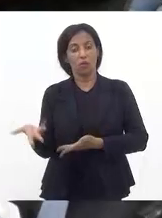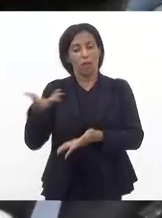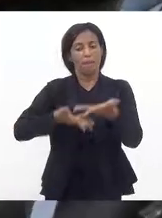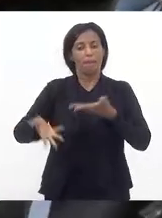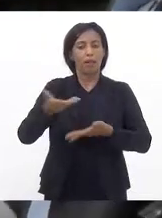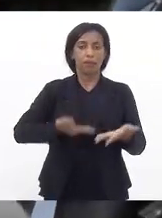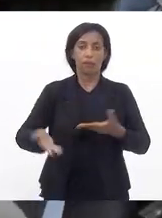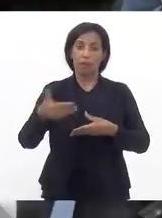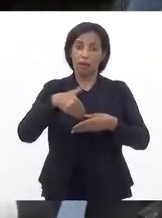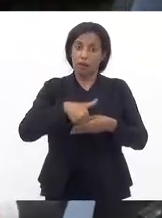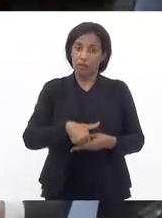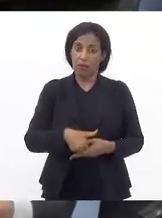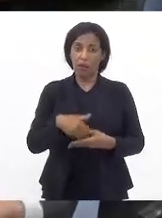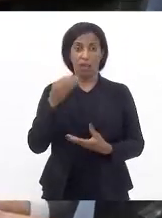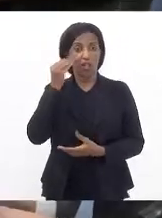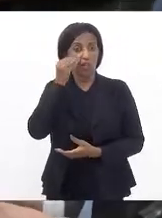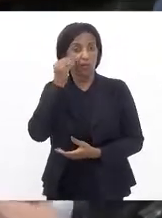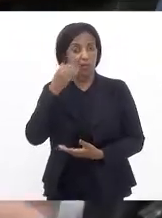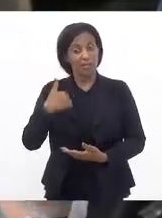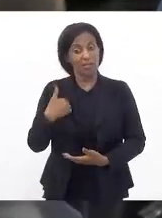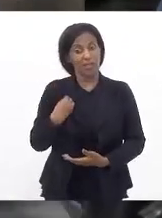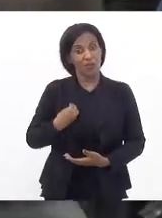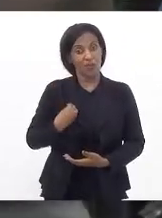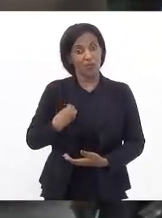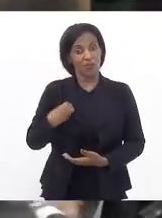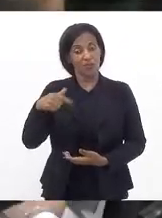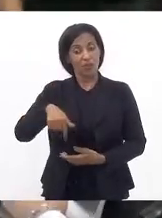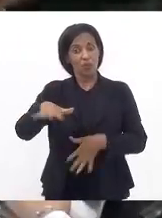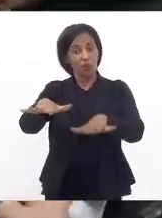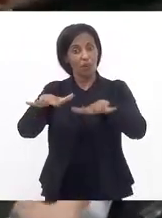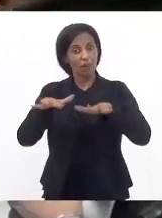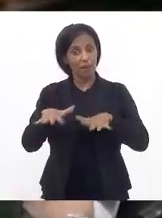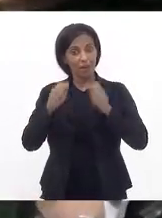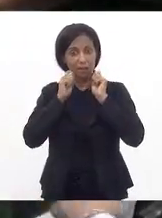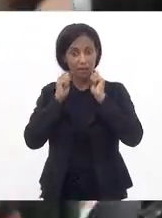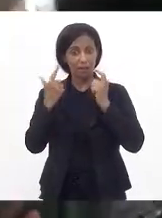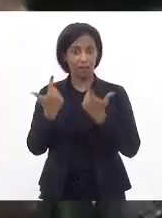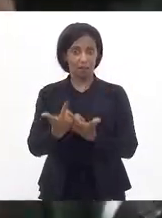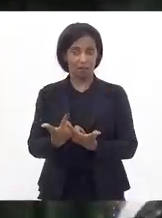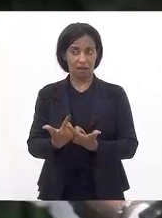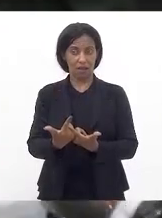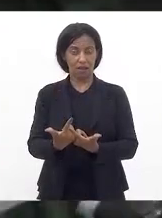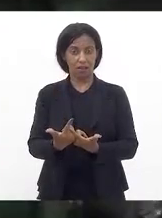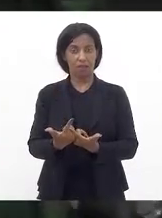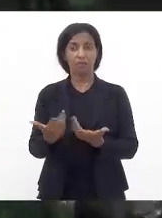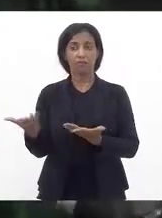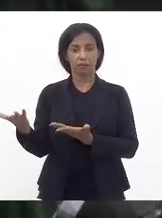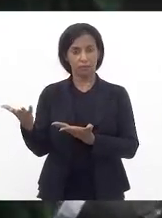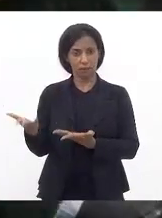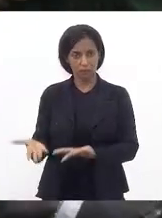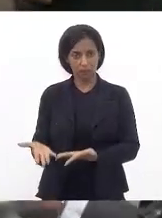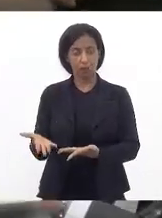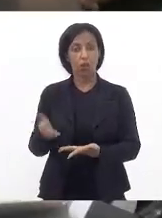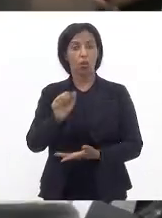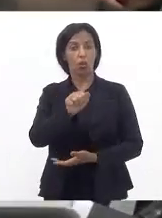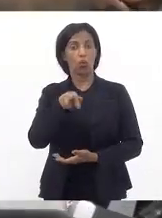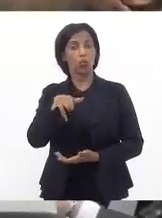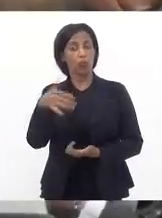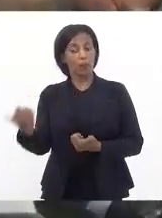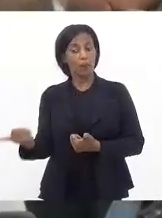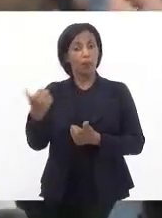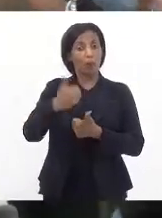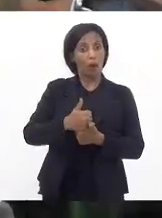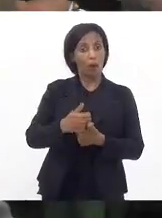votação portanto é experiência que eu vivenciei no plenário da Assembleia Legislativa Tem uma parte suplente Claro o seu cliente pode